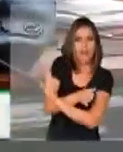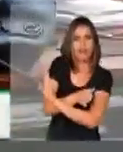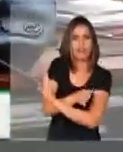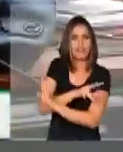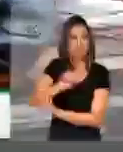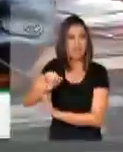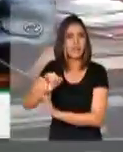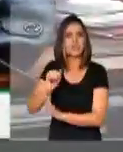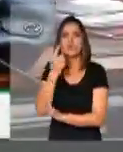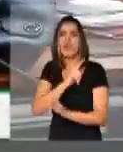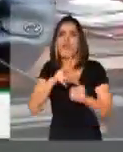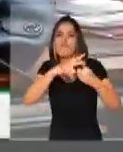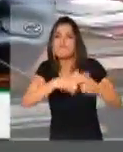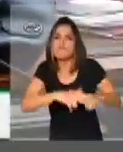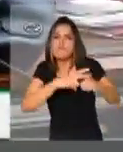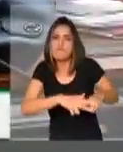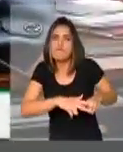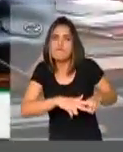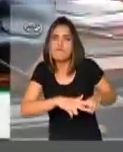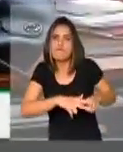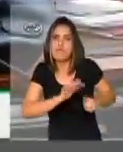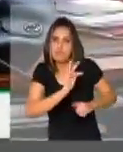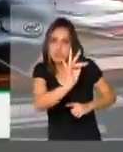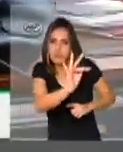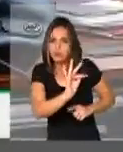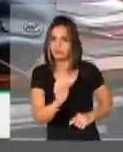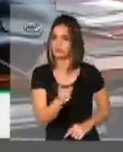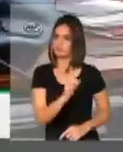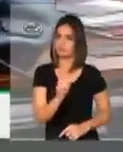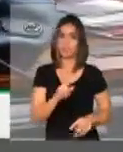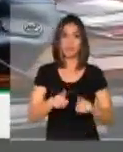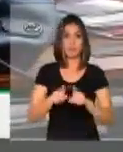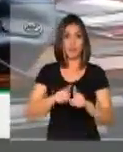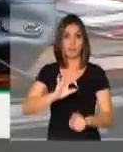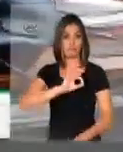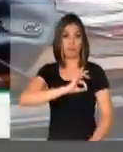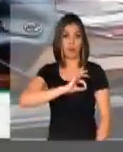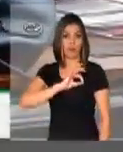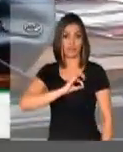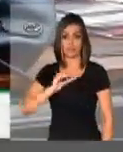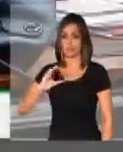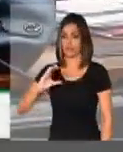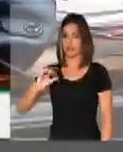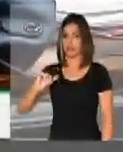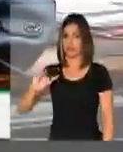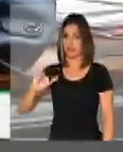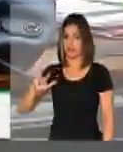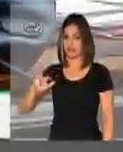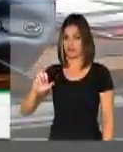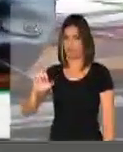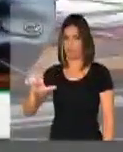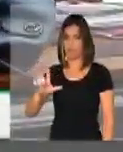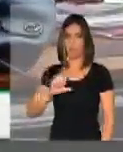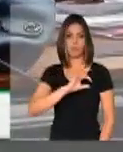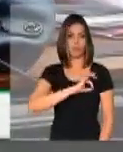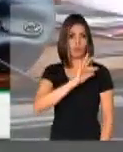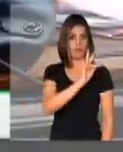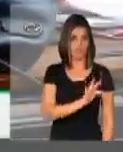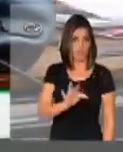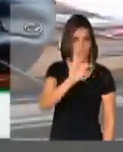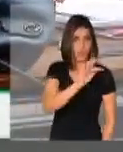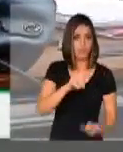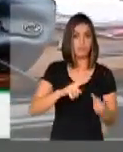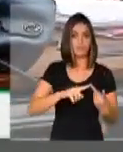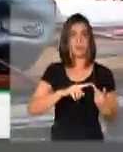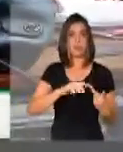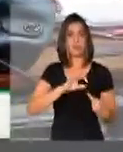infraconstitucional possamos fazer os ajustes. Quero falar também dos policiais civis, dos policiais federais,